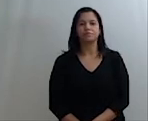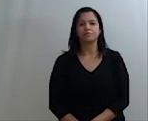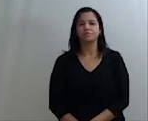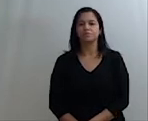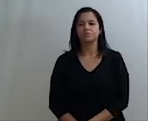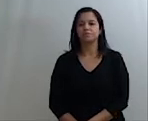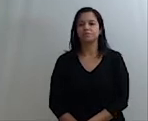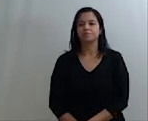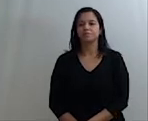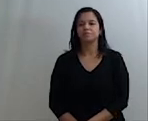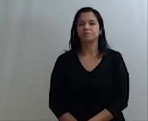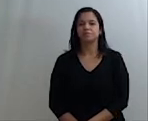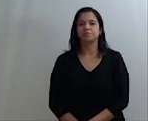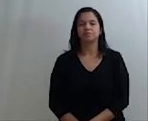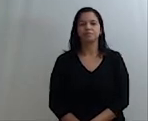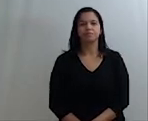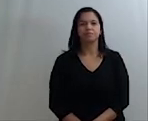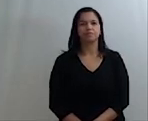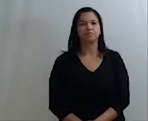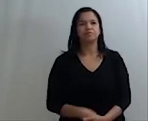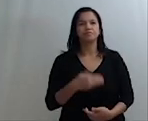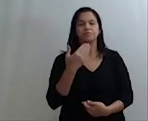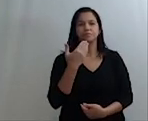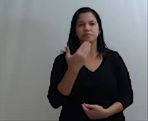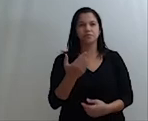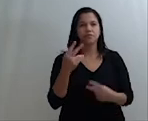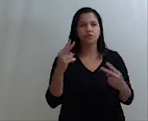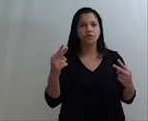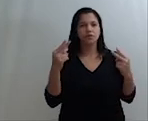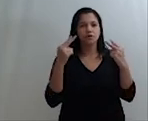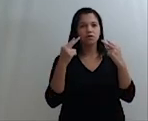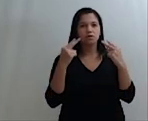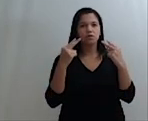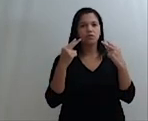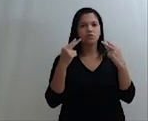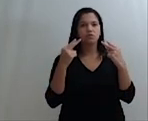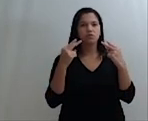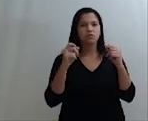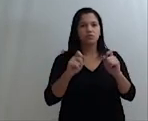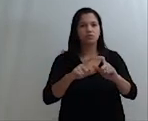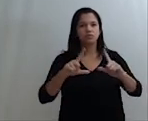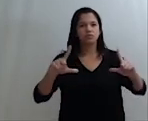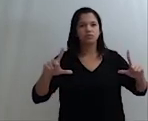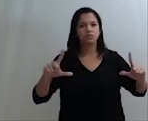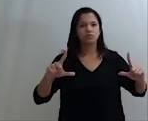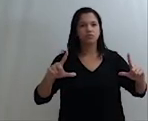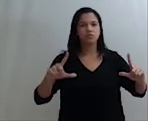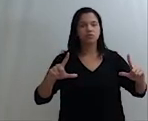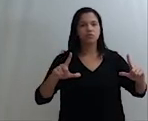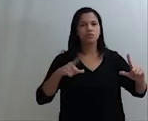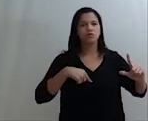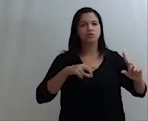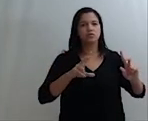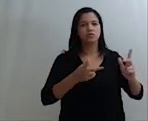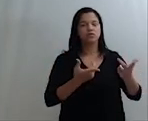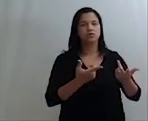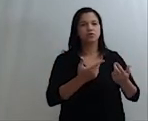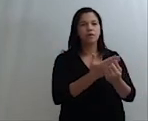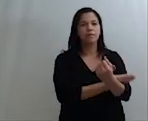eh peço aqui só um instante de paciência que eu tô abrindo o arquivo correspondente ao